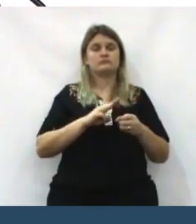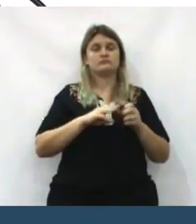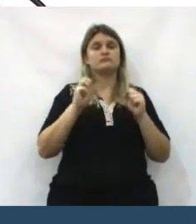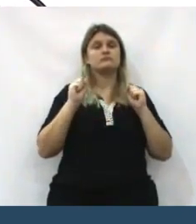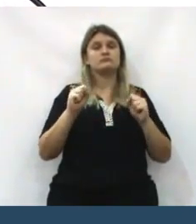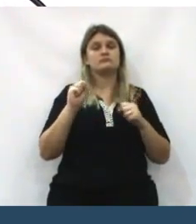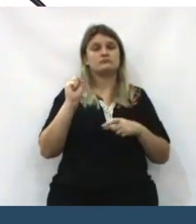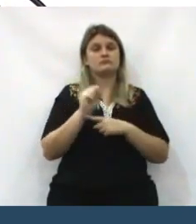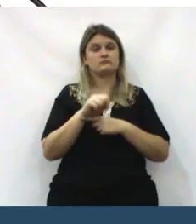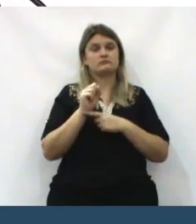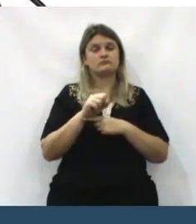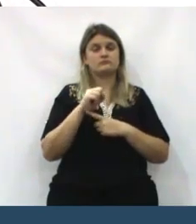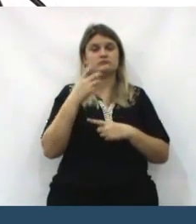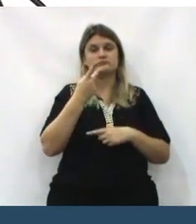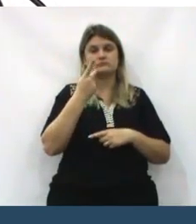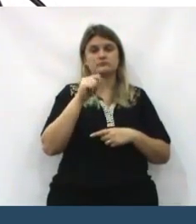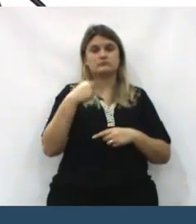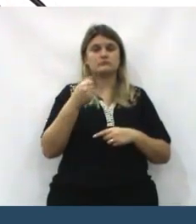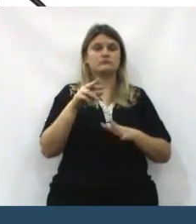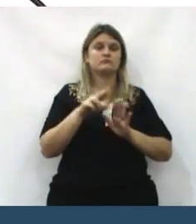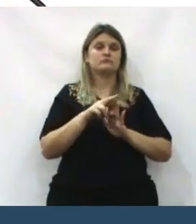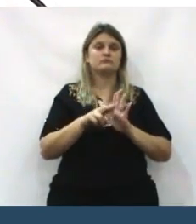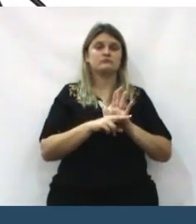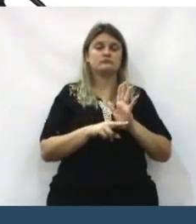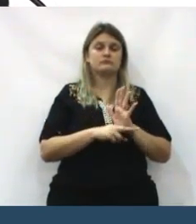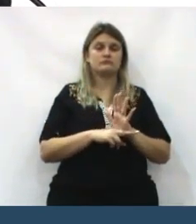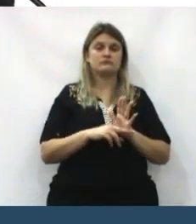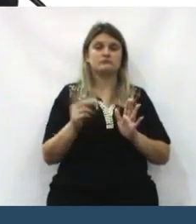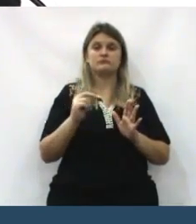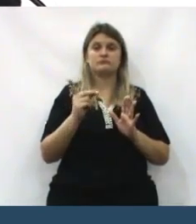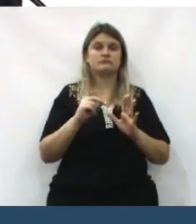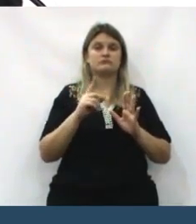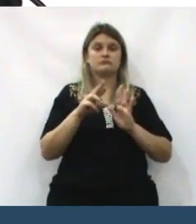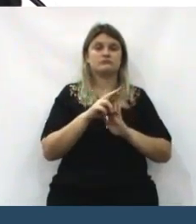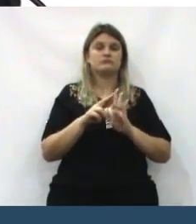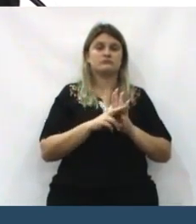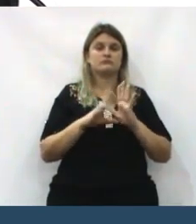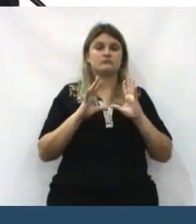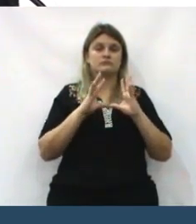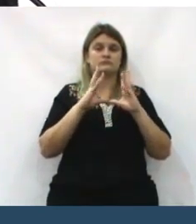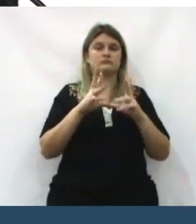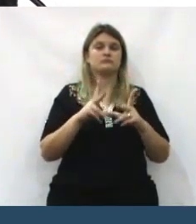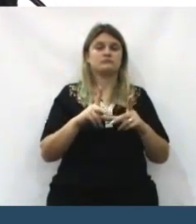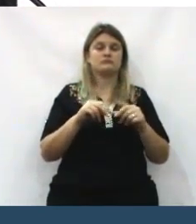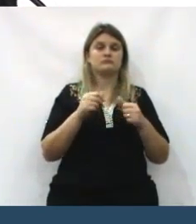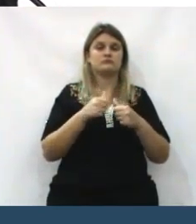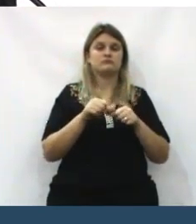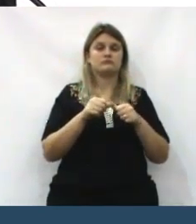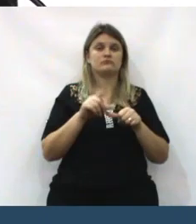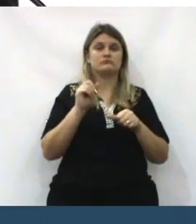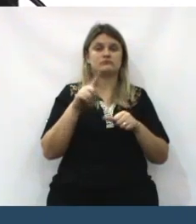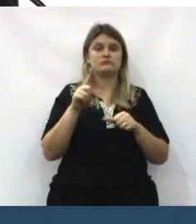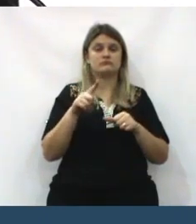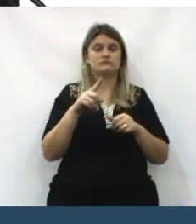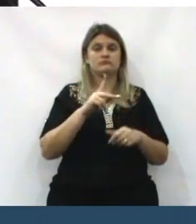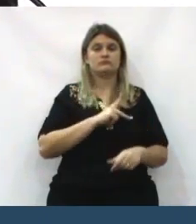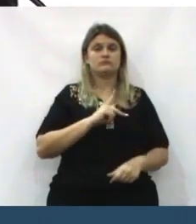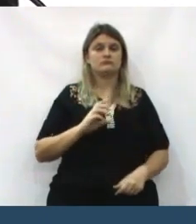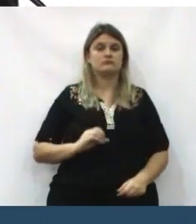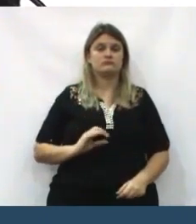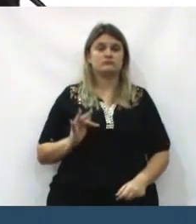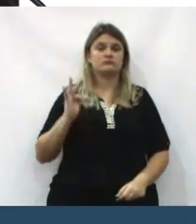sim, tratar sobre normas de licitação, não normas gerais. Não normas gerais, que fica a cargo do